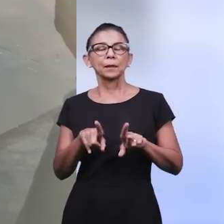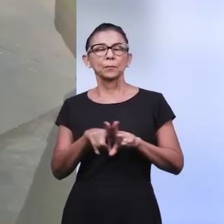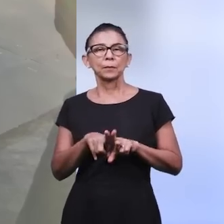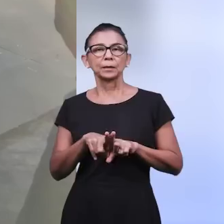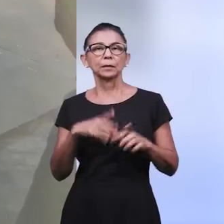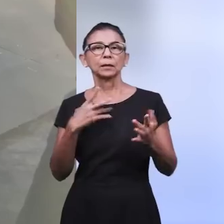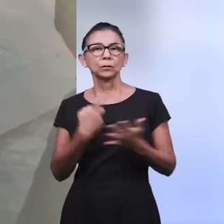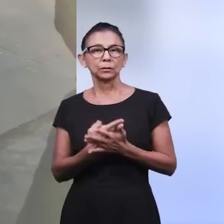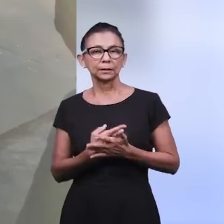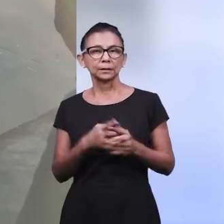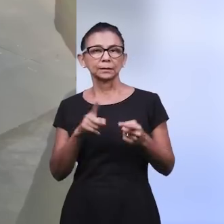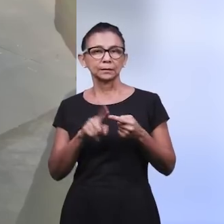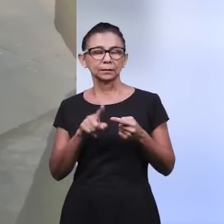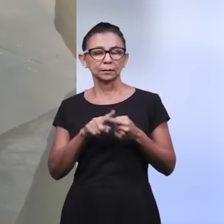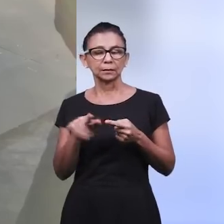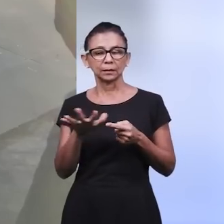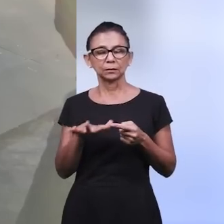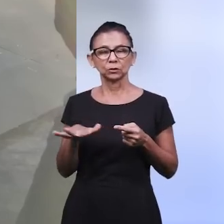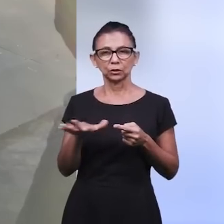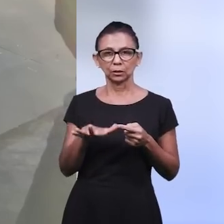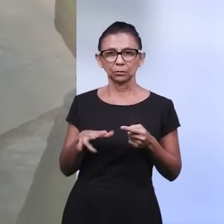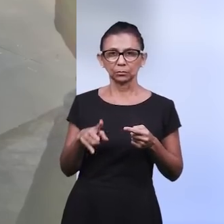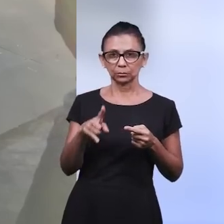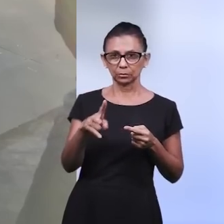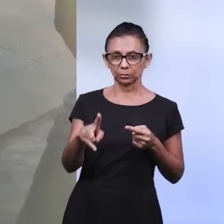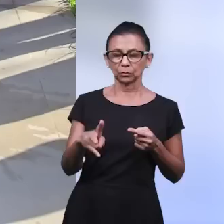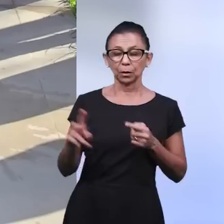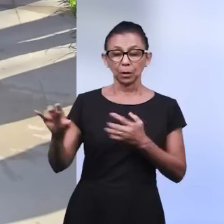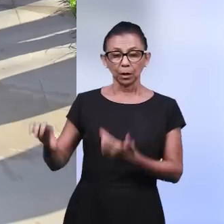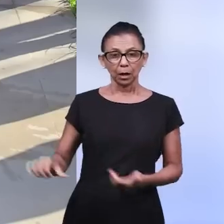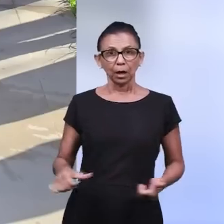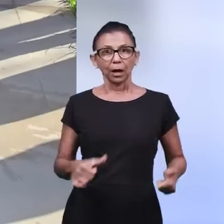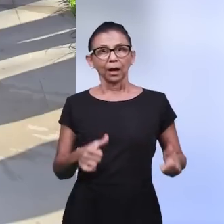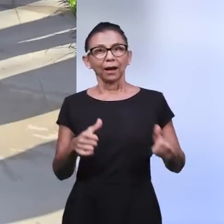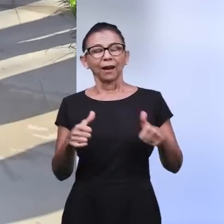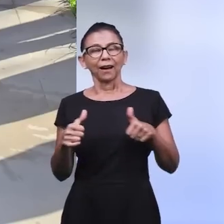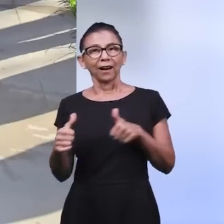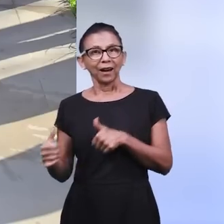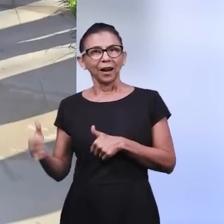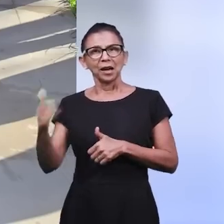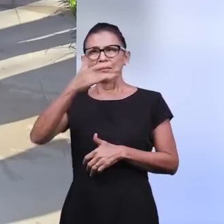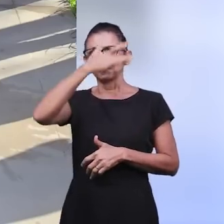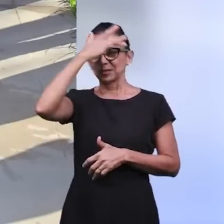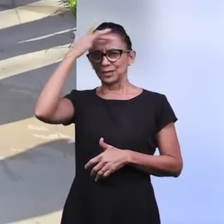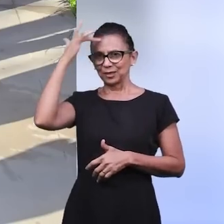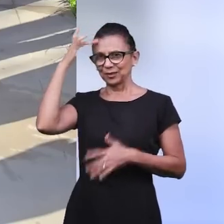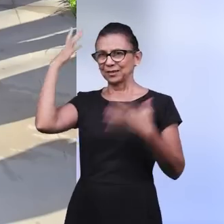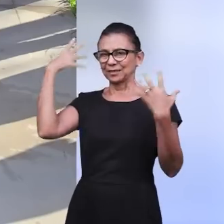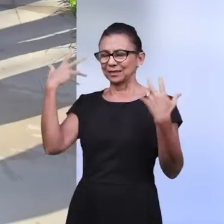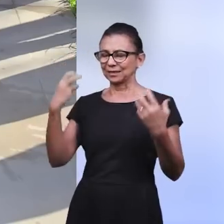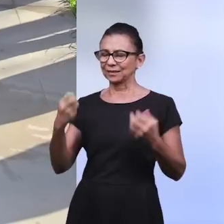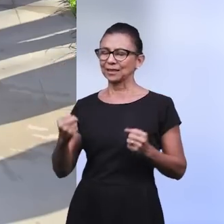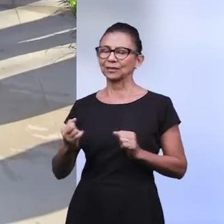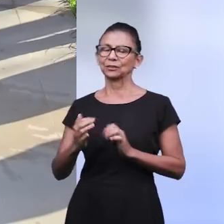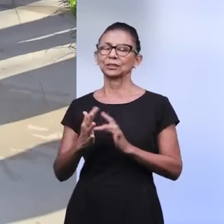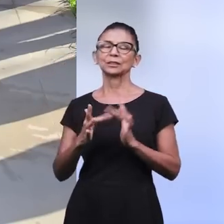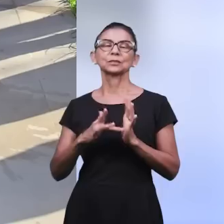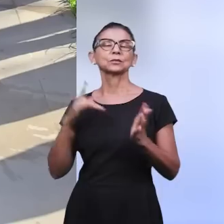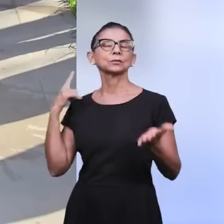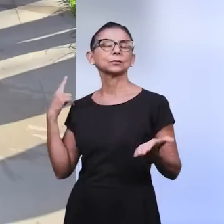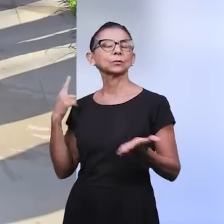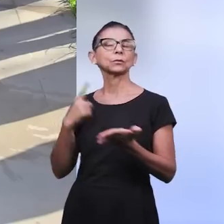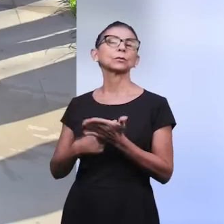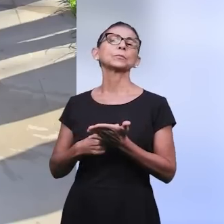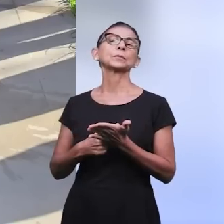especial, a qual ali foi o batismo, a qual ali muitas vidas se definiram pelo Senhor e anunciaram que